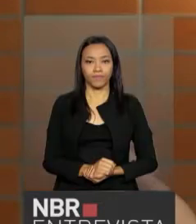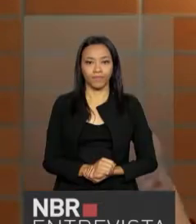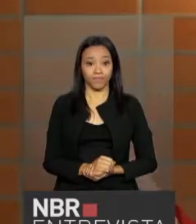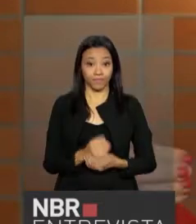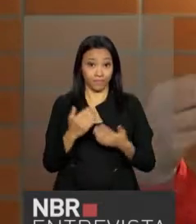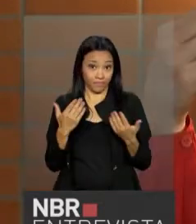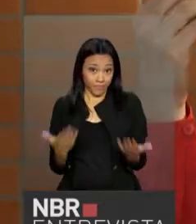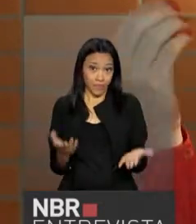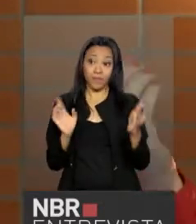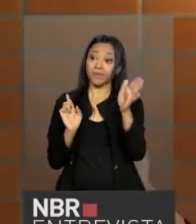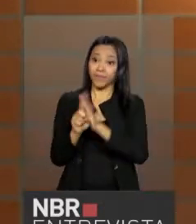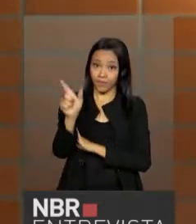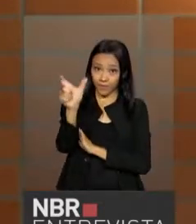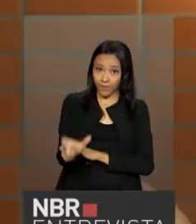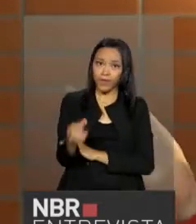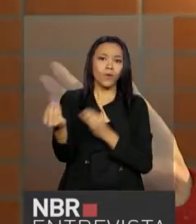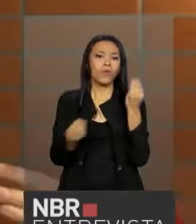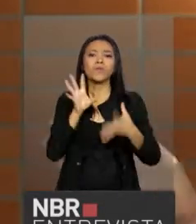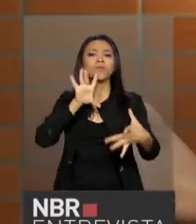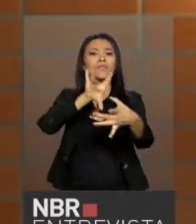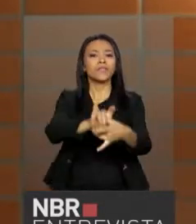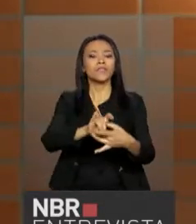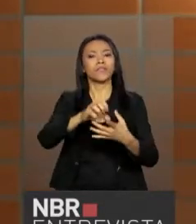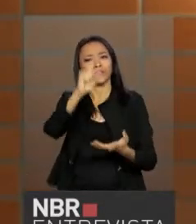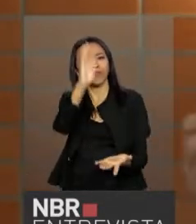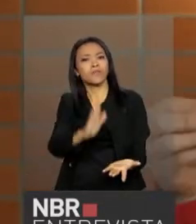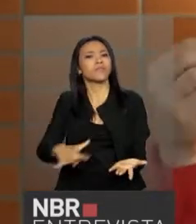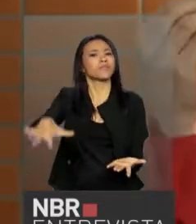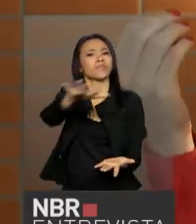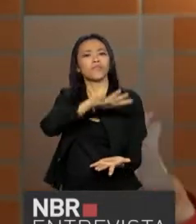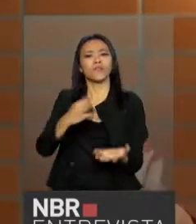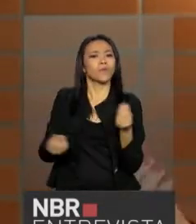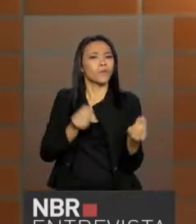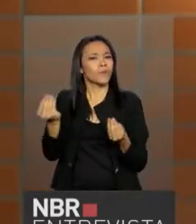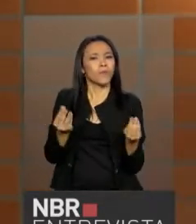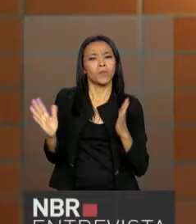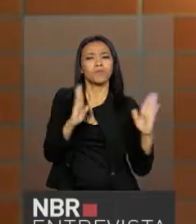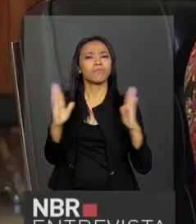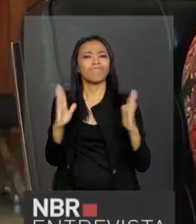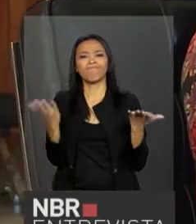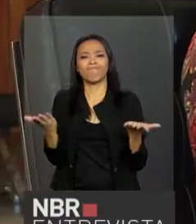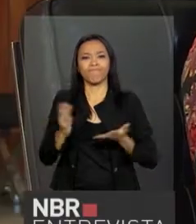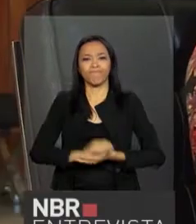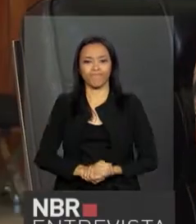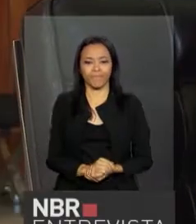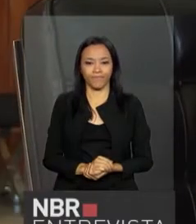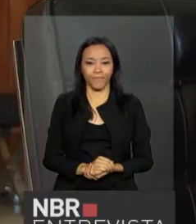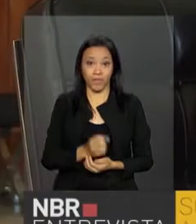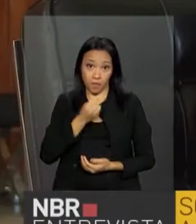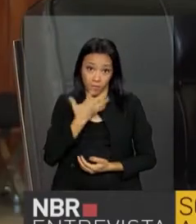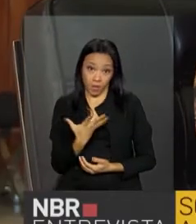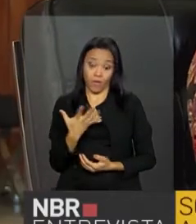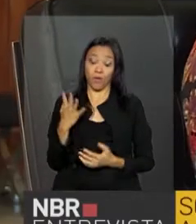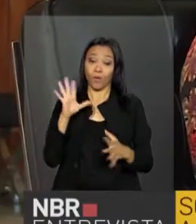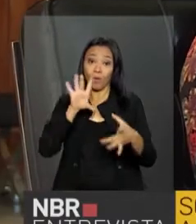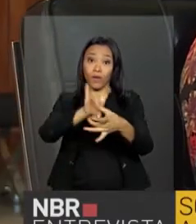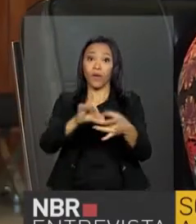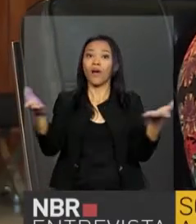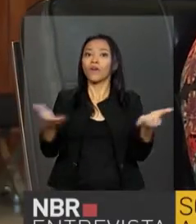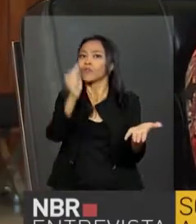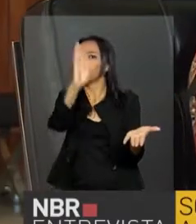Bem, Soraya, qual é o panorama da acessibilidade para cegos e surdos do país? Em que estágio nós estamos? Bem, o panorama